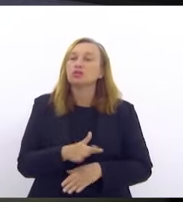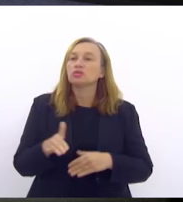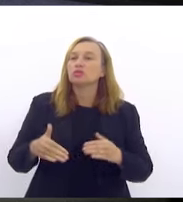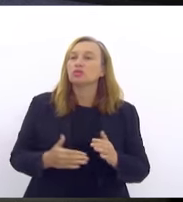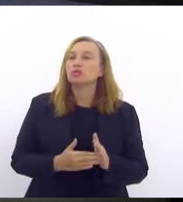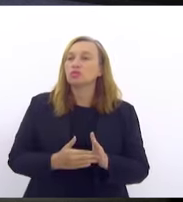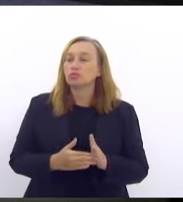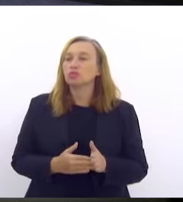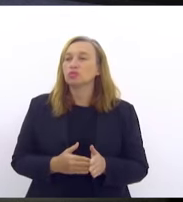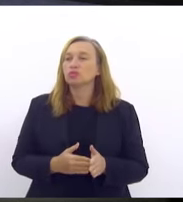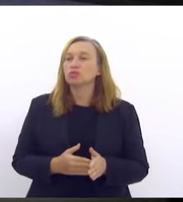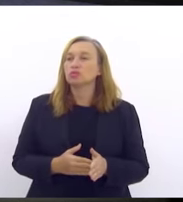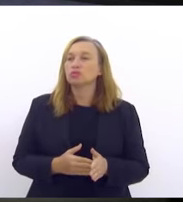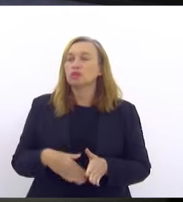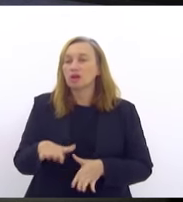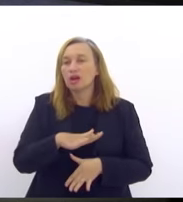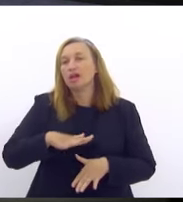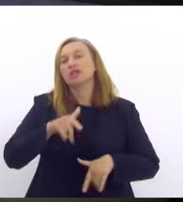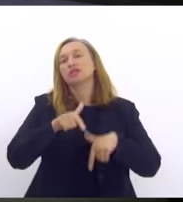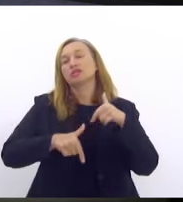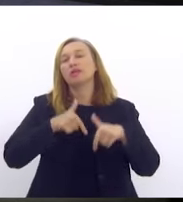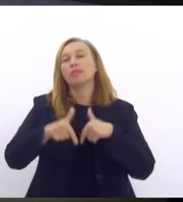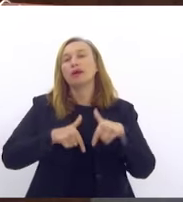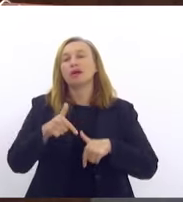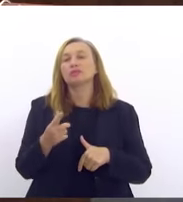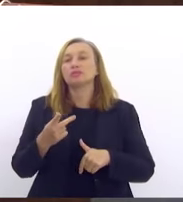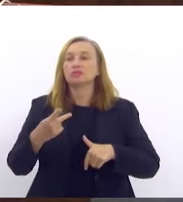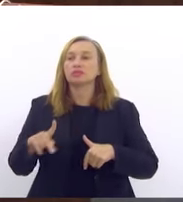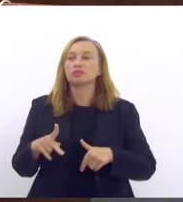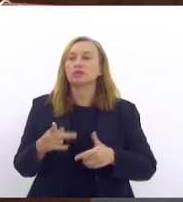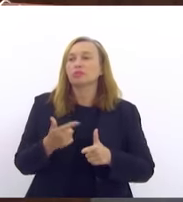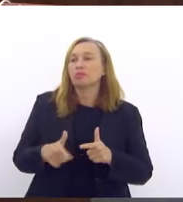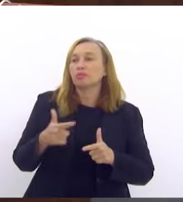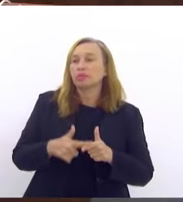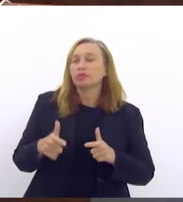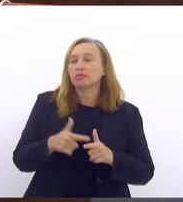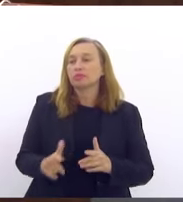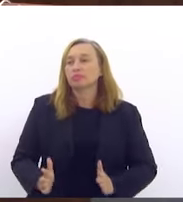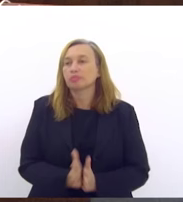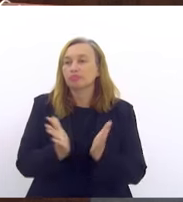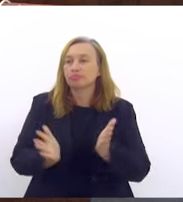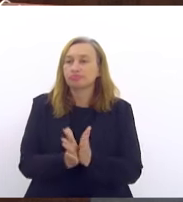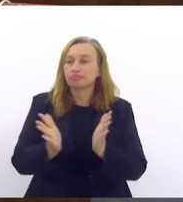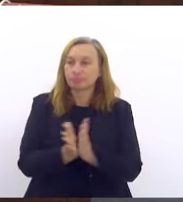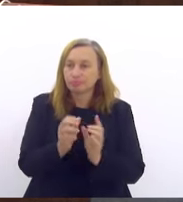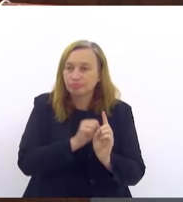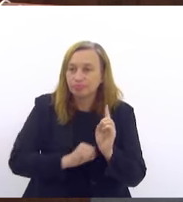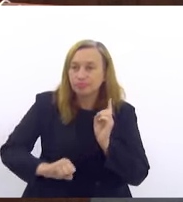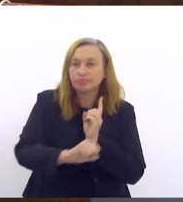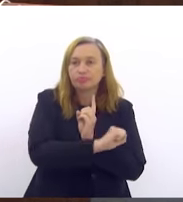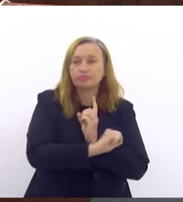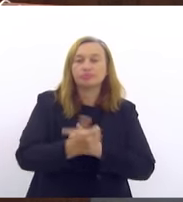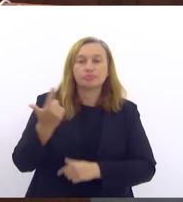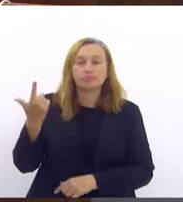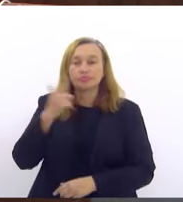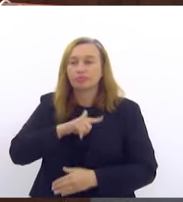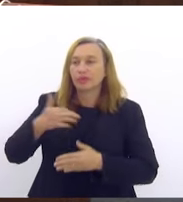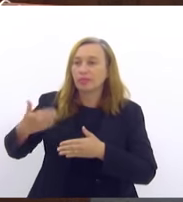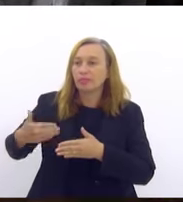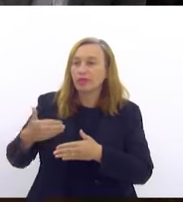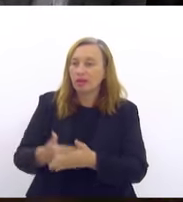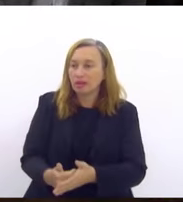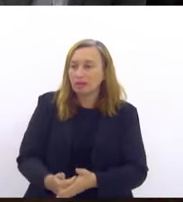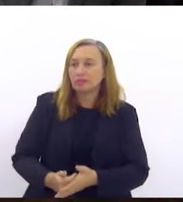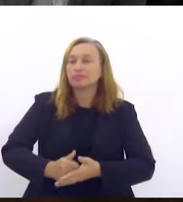níveis de sua atuação profissional com o problema da miséria social e conseguiu ao longo de sua